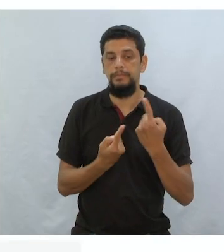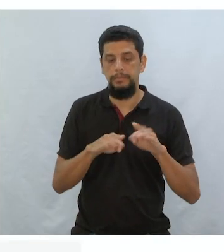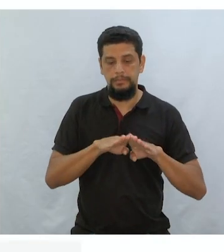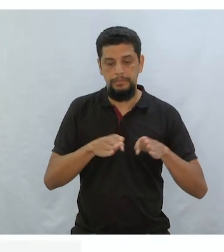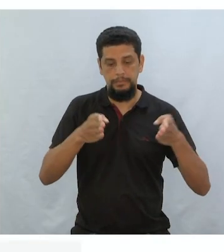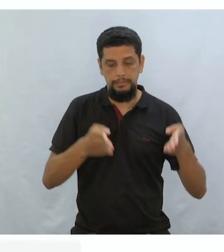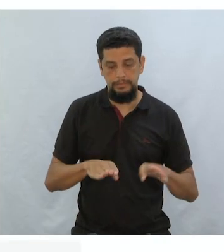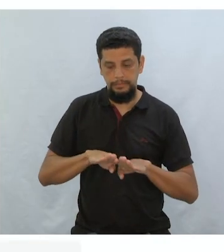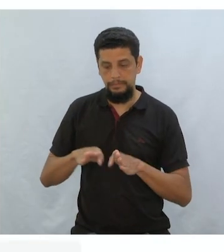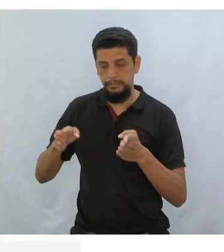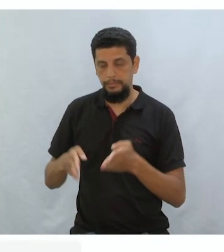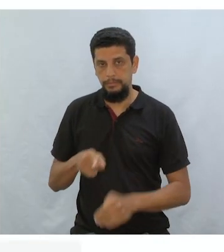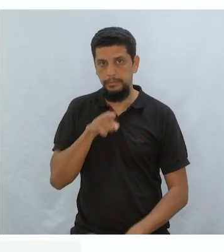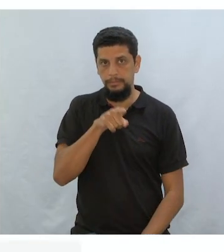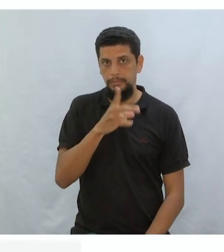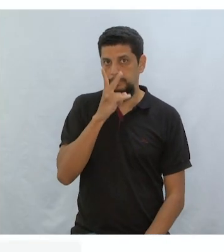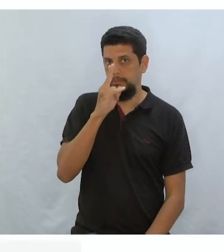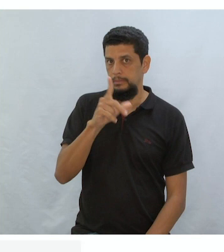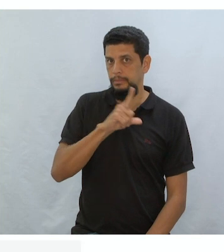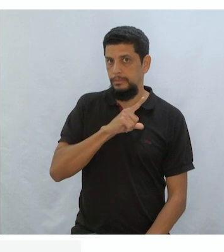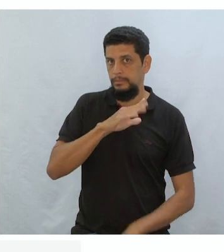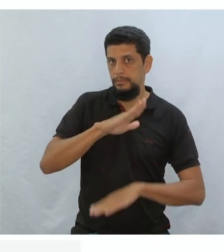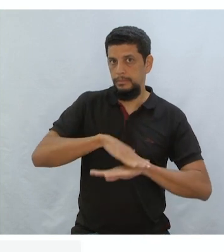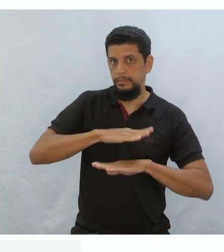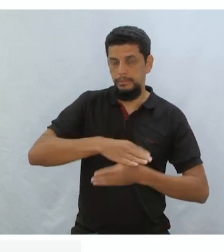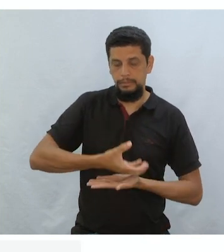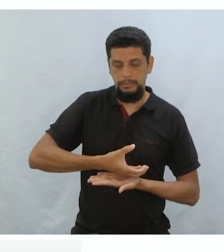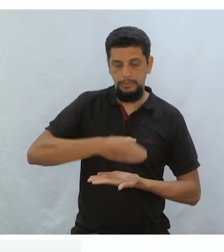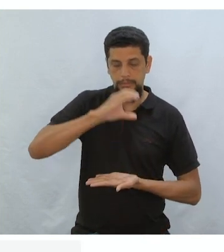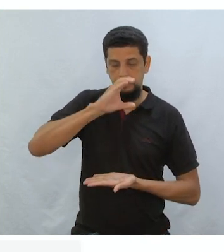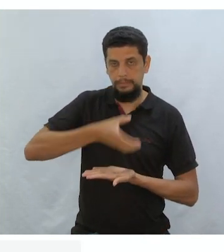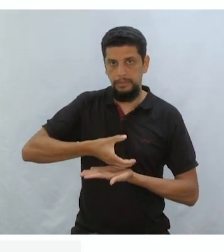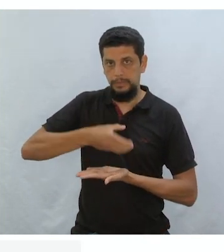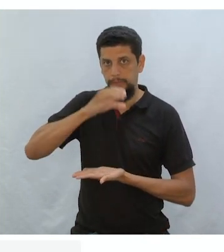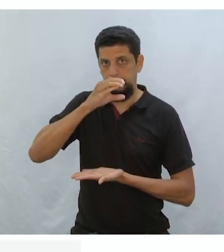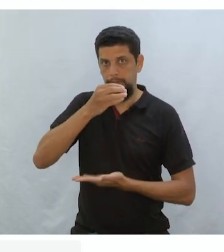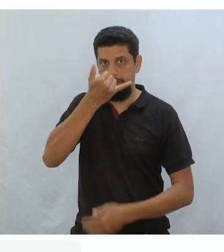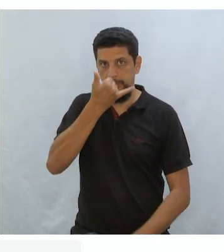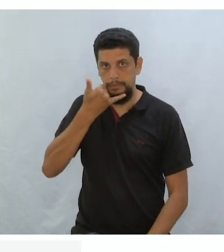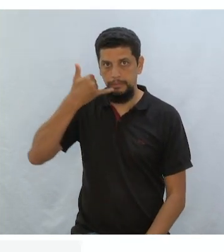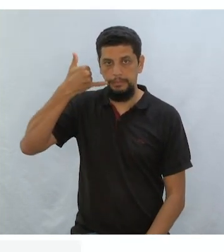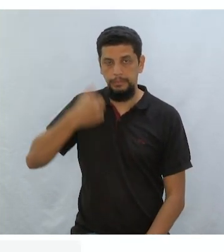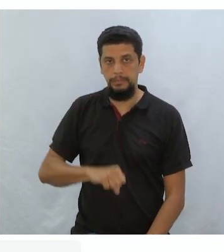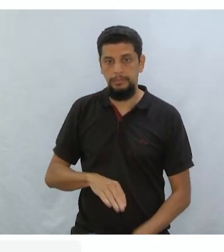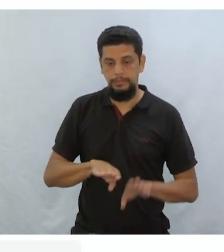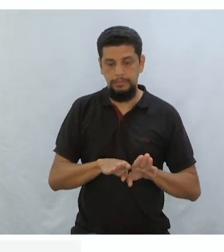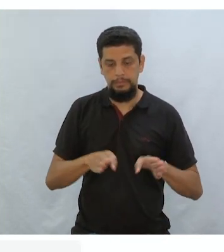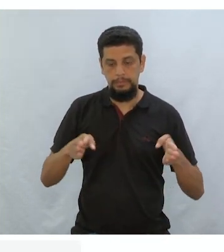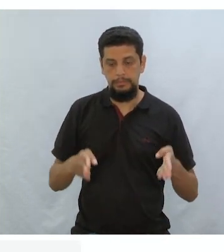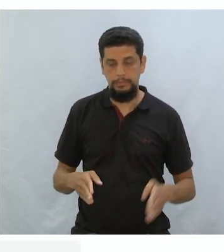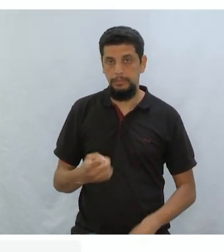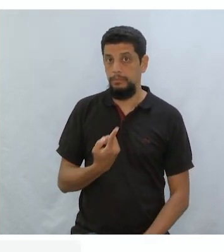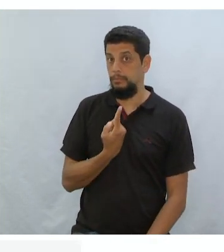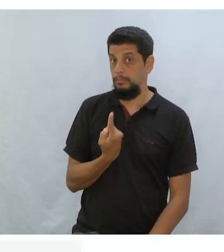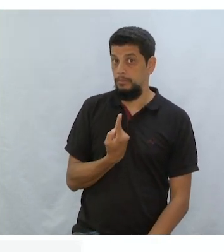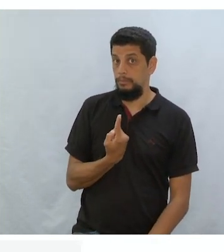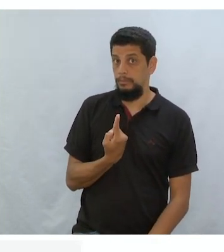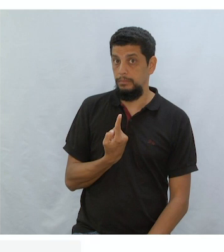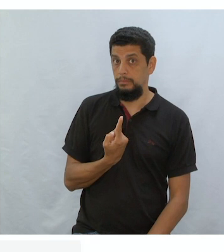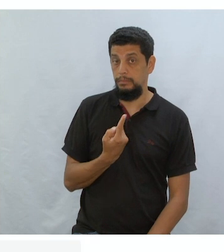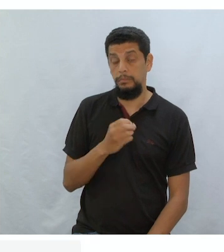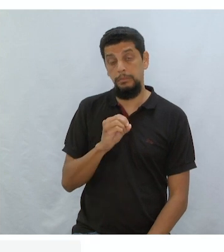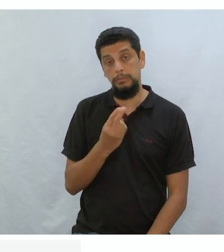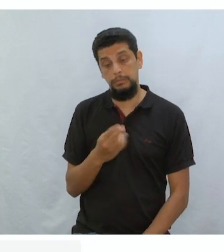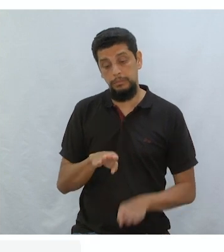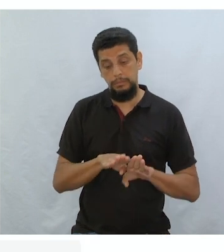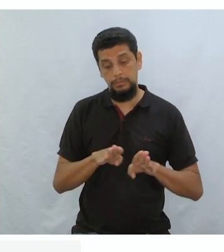Qual das mesas você acha que tem mais copos de suco? A mesa número 1